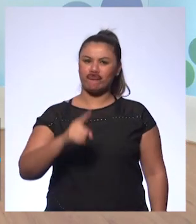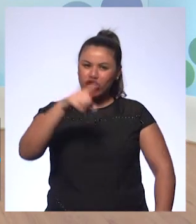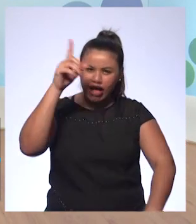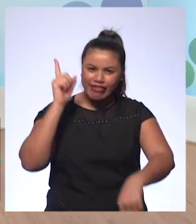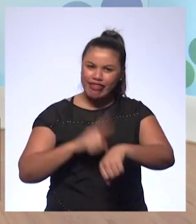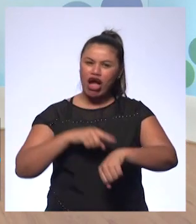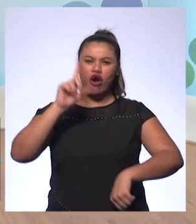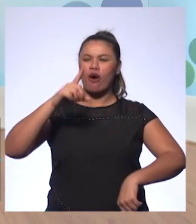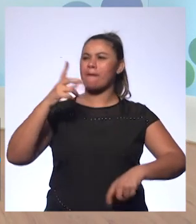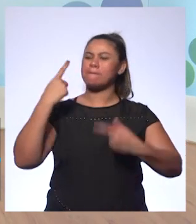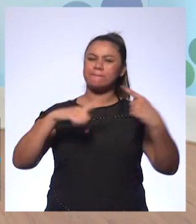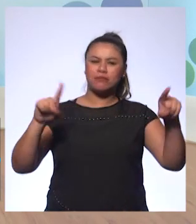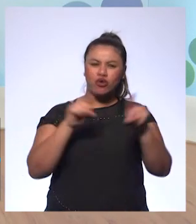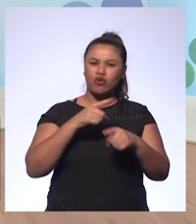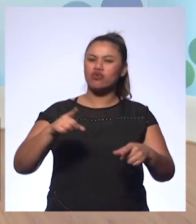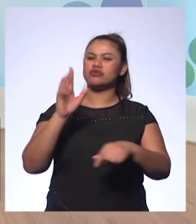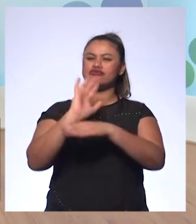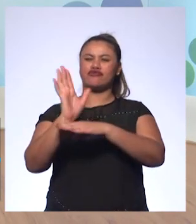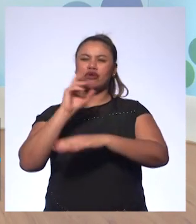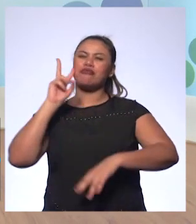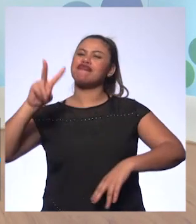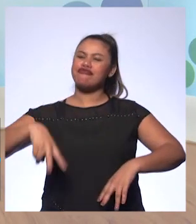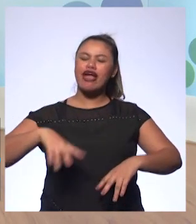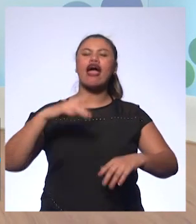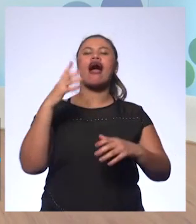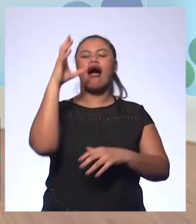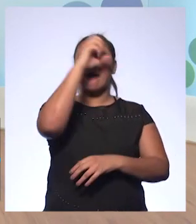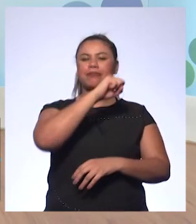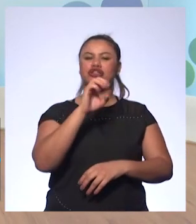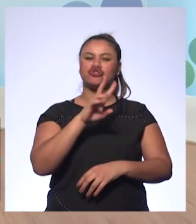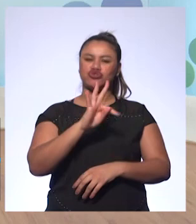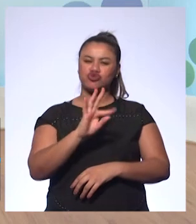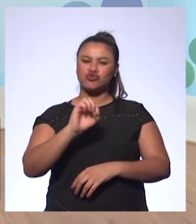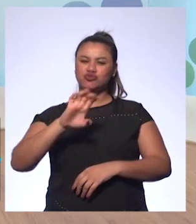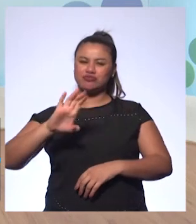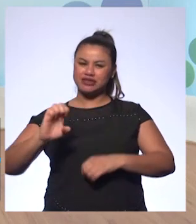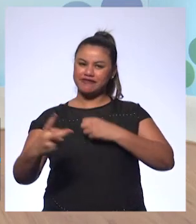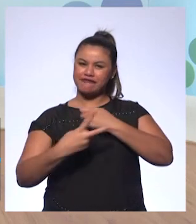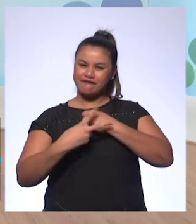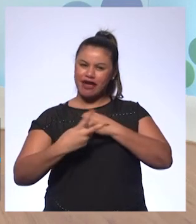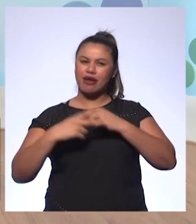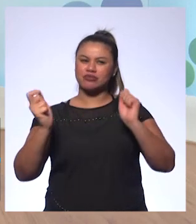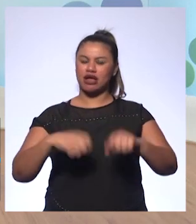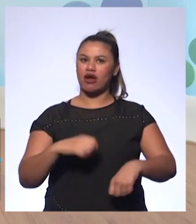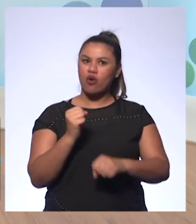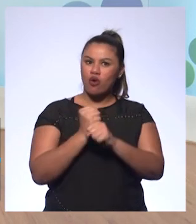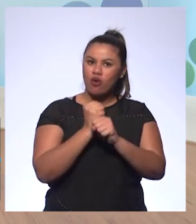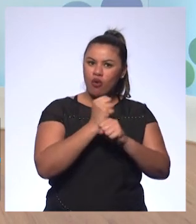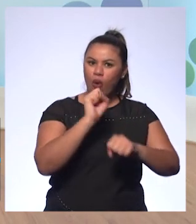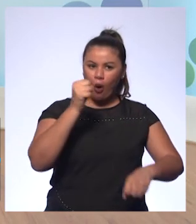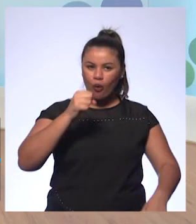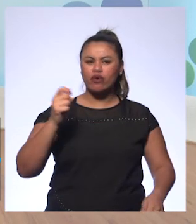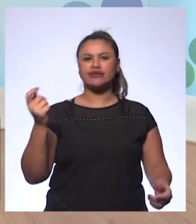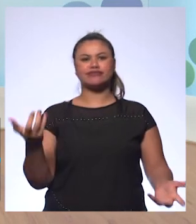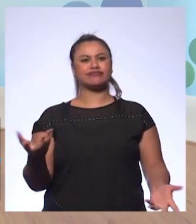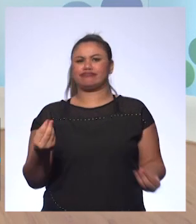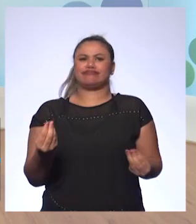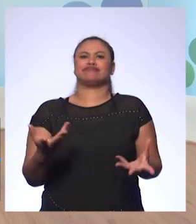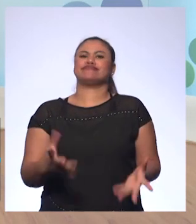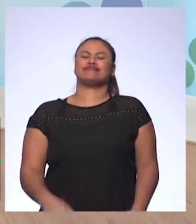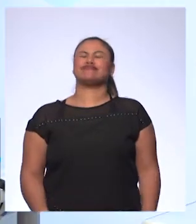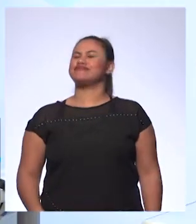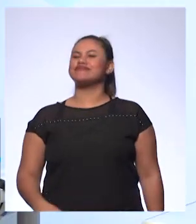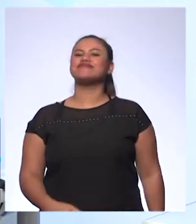pega a música para ouvir pega você vai aprender mais oito anos aprender comigo Olha só